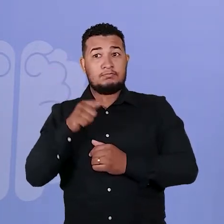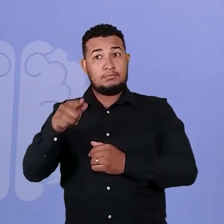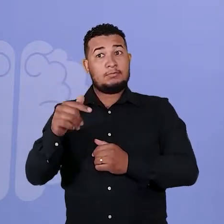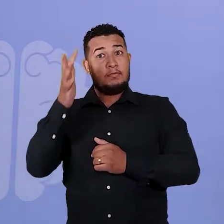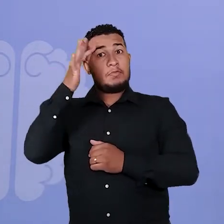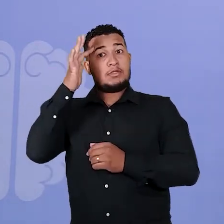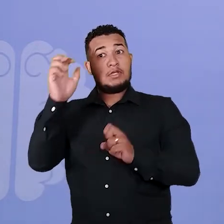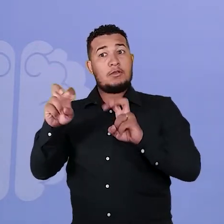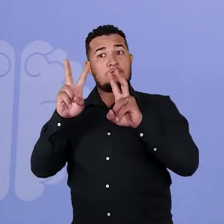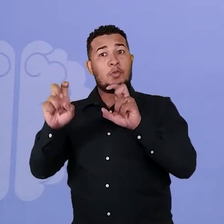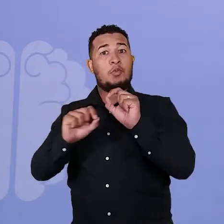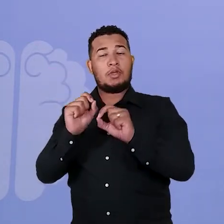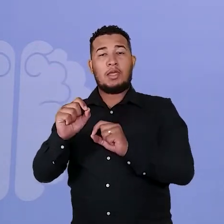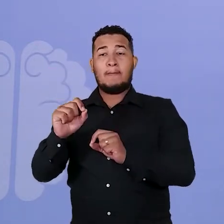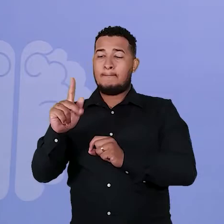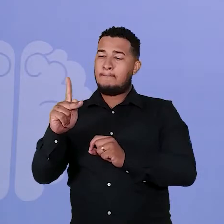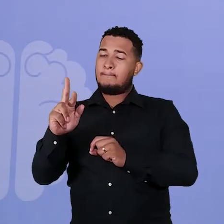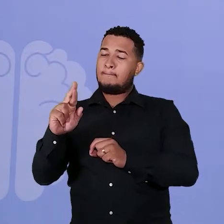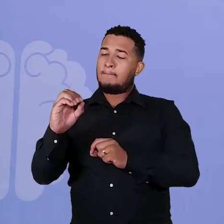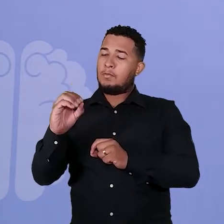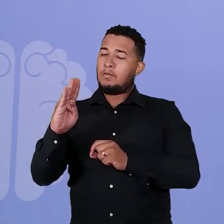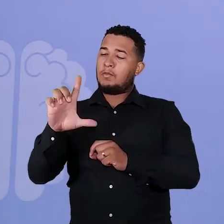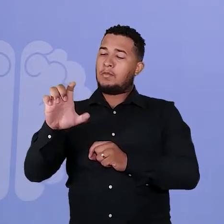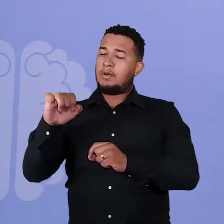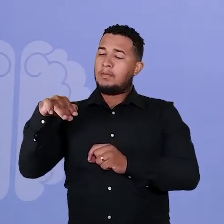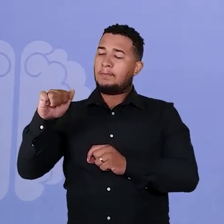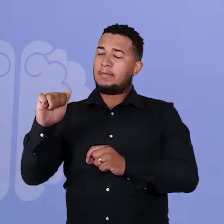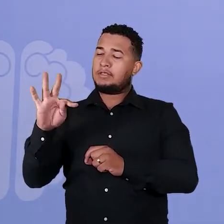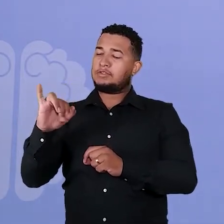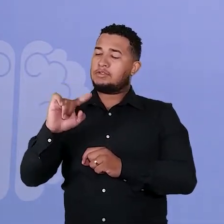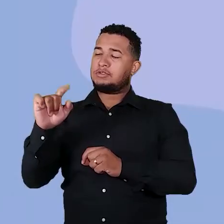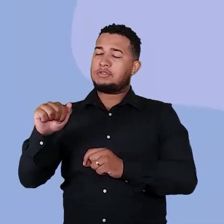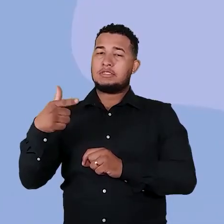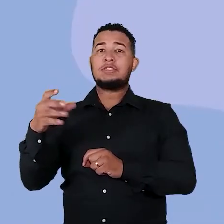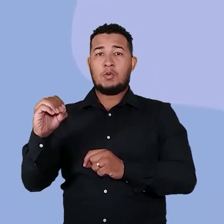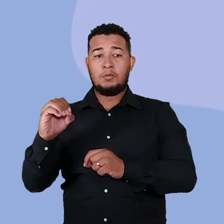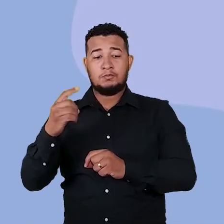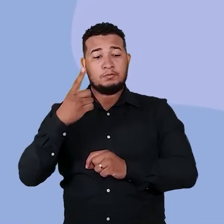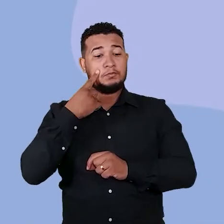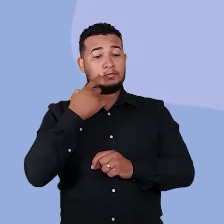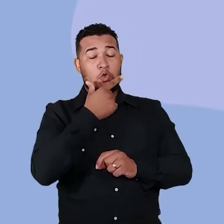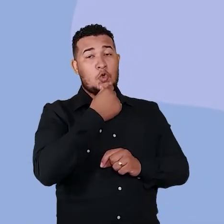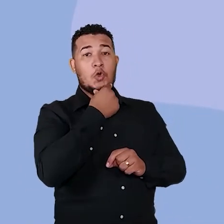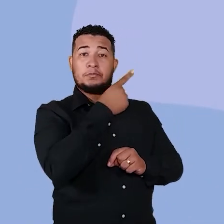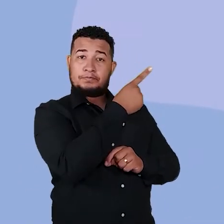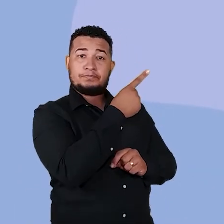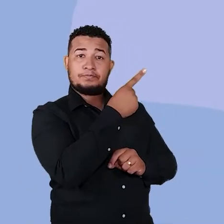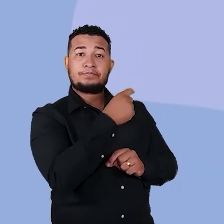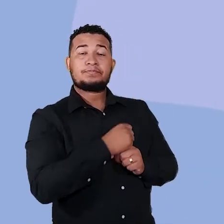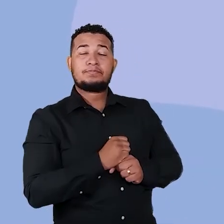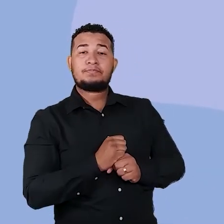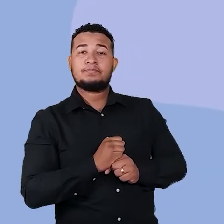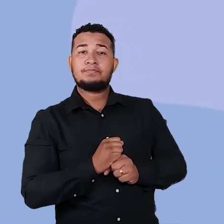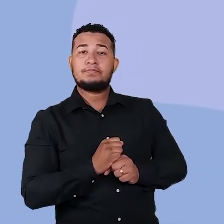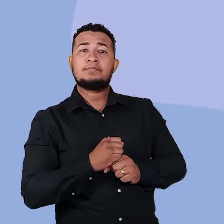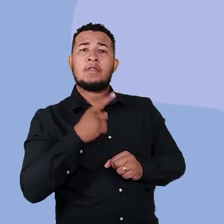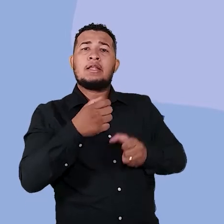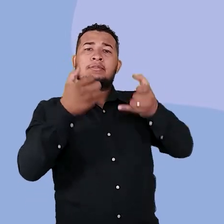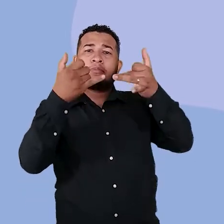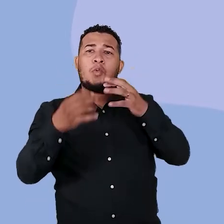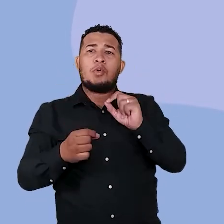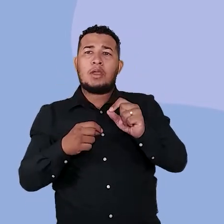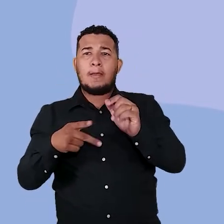isso através da ideia de problematização. Vamos lá na tela. O Merleau-Ponty ele vai entender que